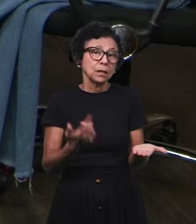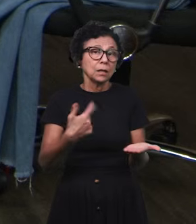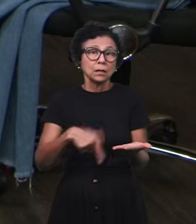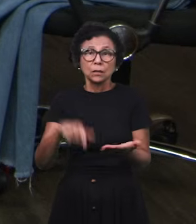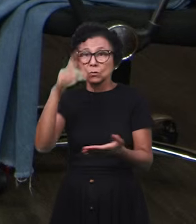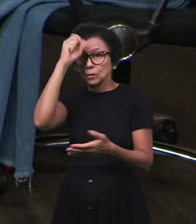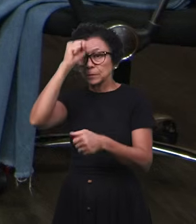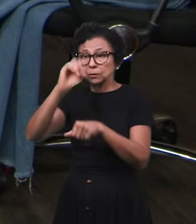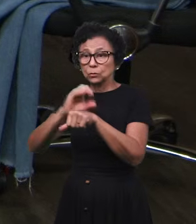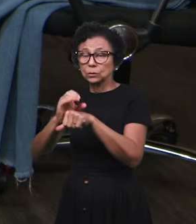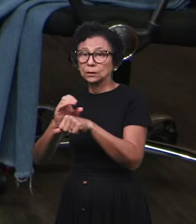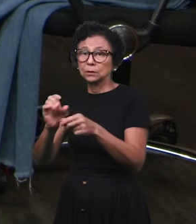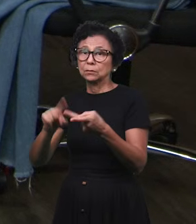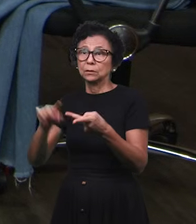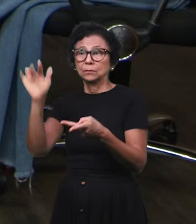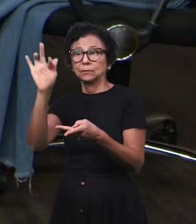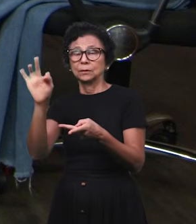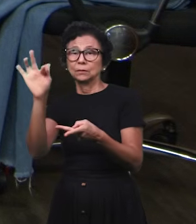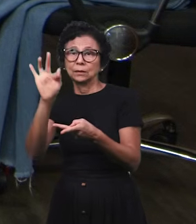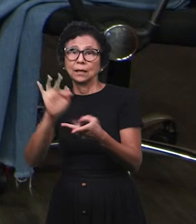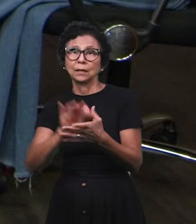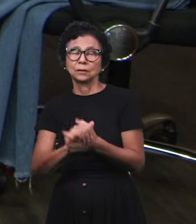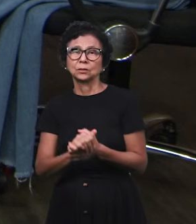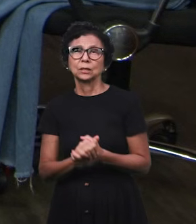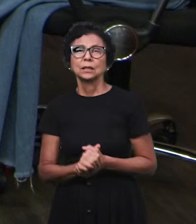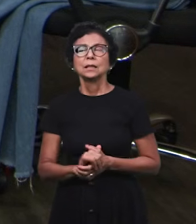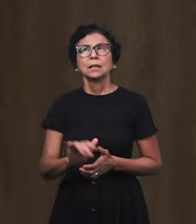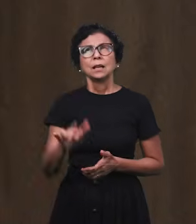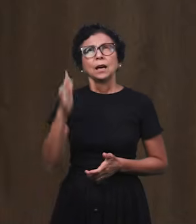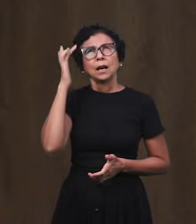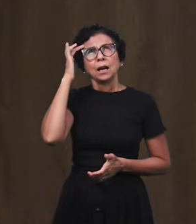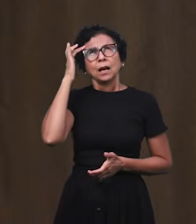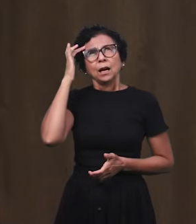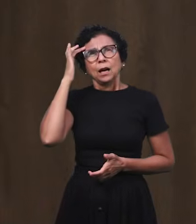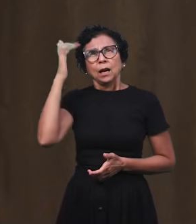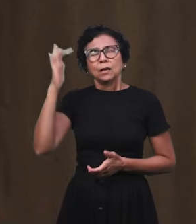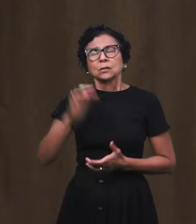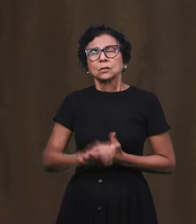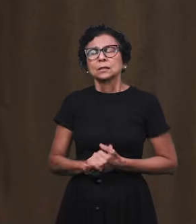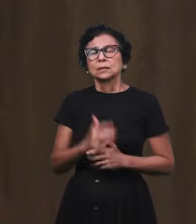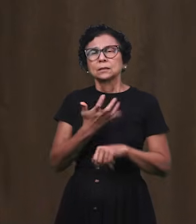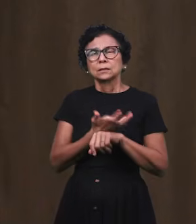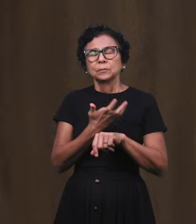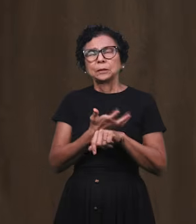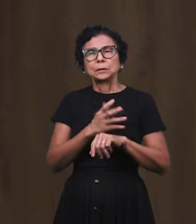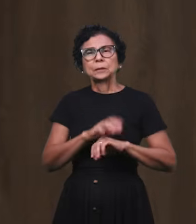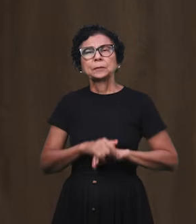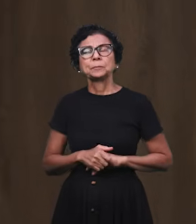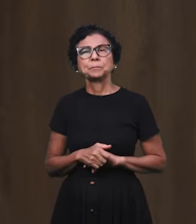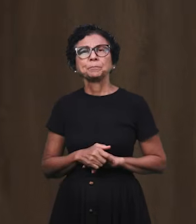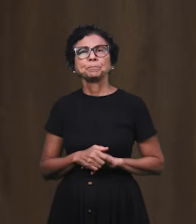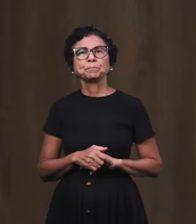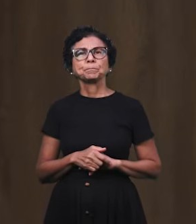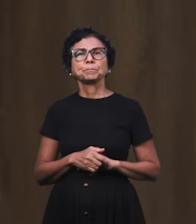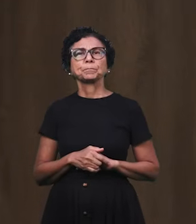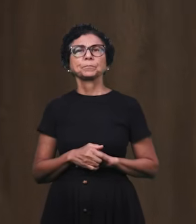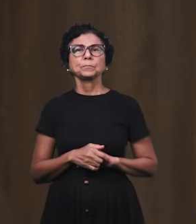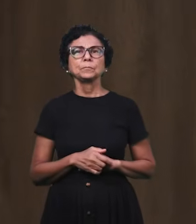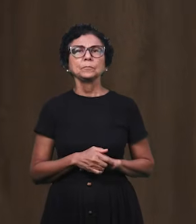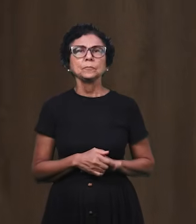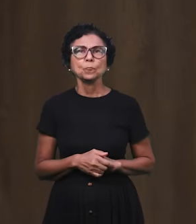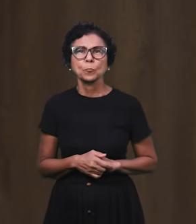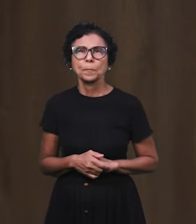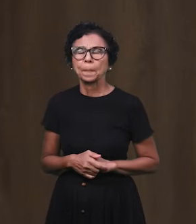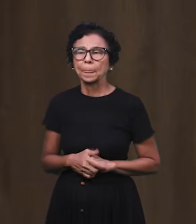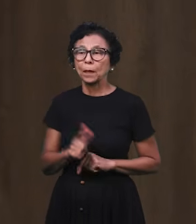estava fazendo a prova antes, eu acho que eu estava fazendo ainda essa matéria na faculdade. Enfim, o que eu fiz? Eram 12 provas, eu não tinha tempo para estudar. Não